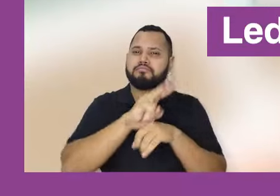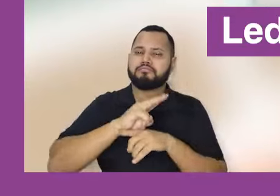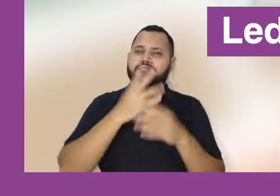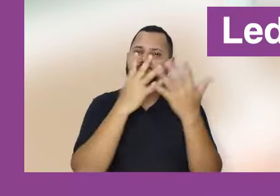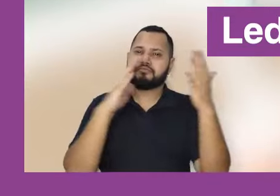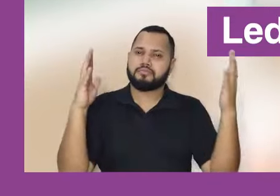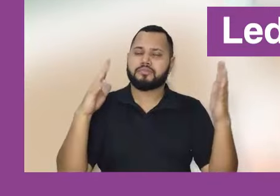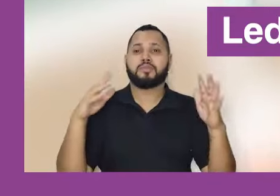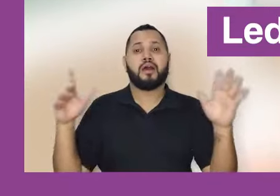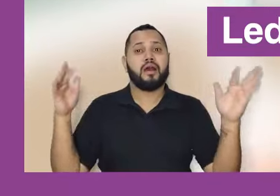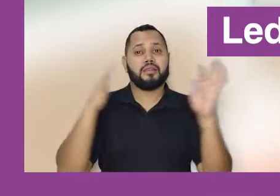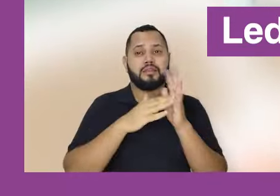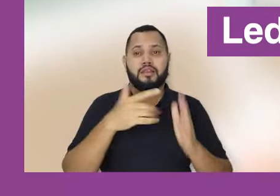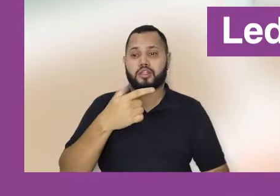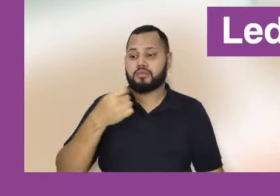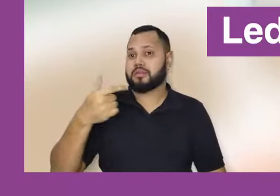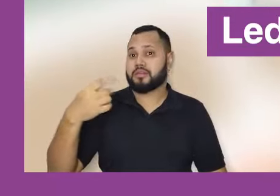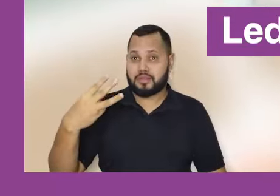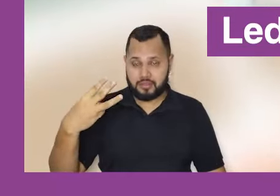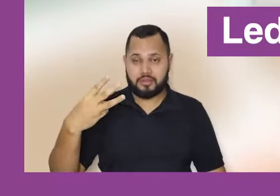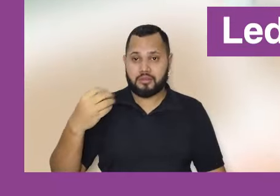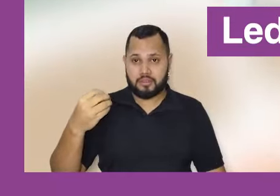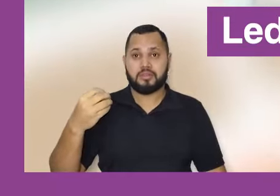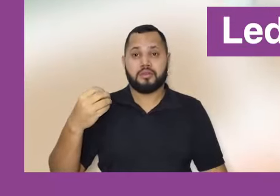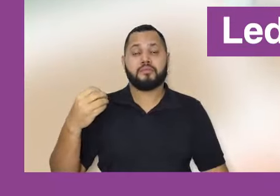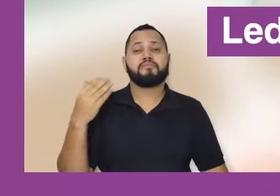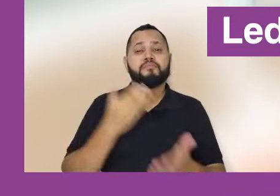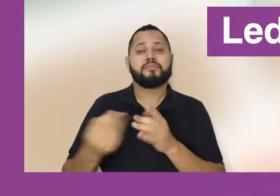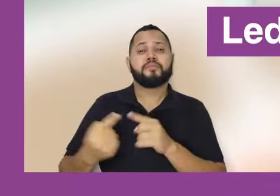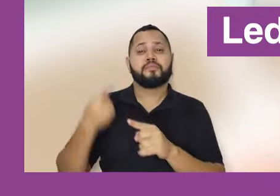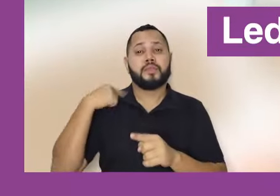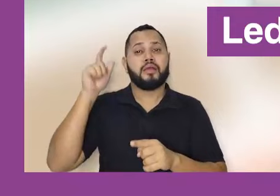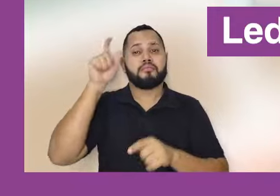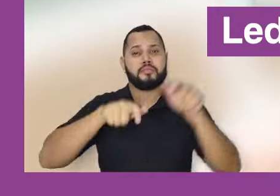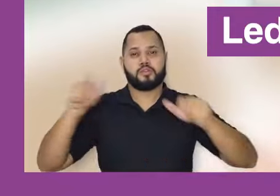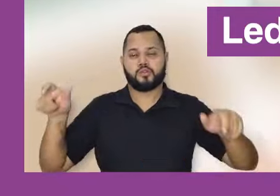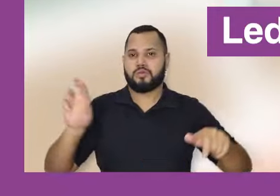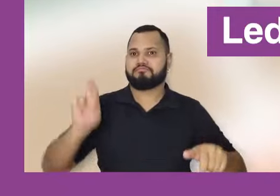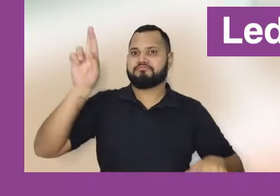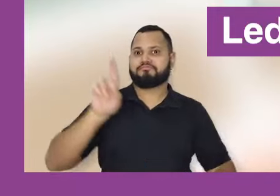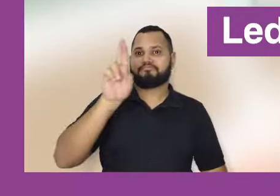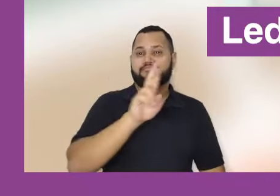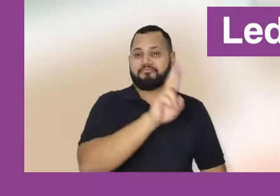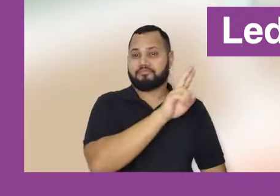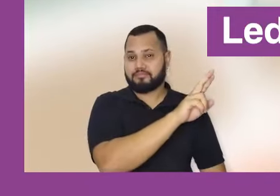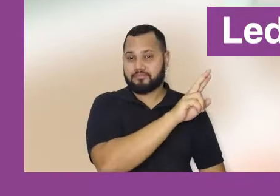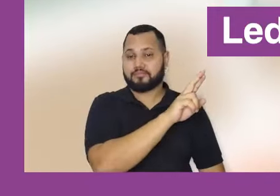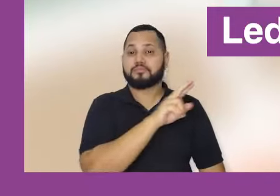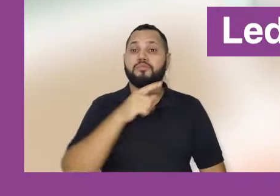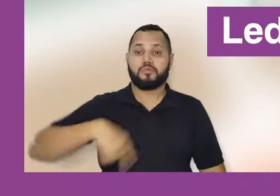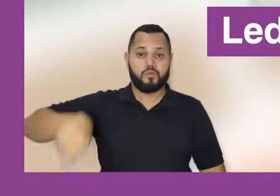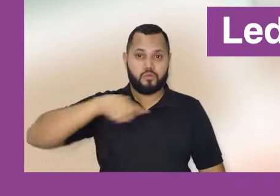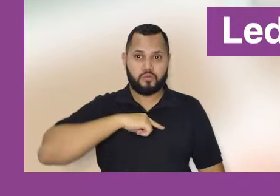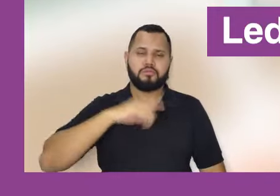e na nossa agenda 2030 eles têm uma origem única que são as pessoas Então esse olhar